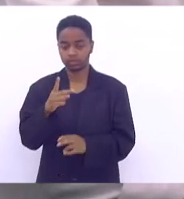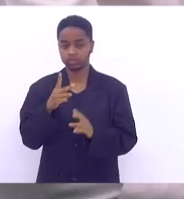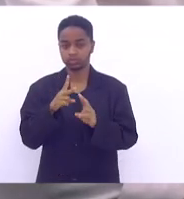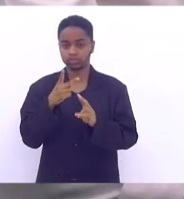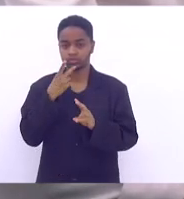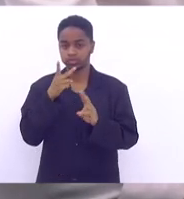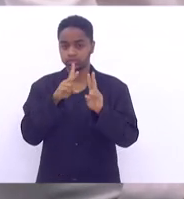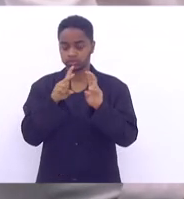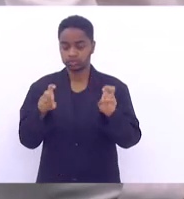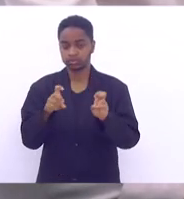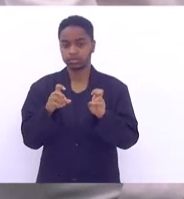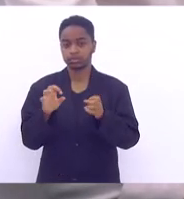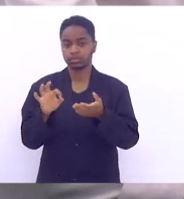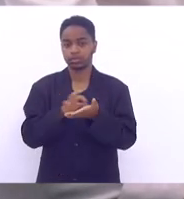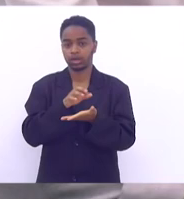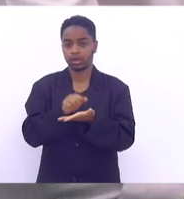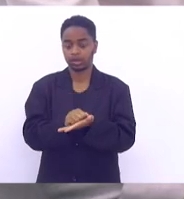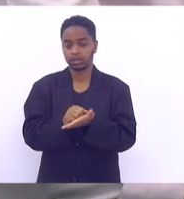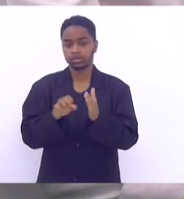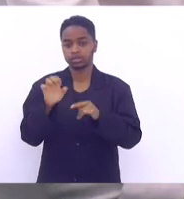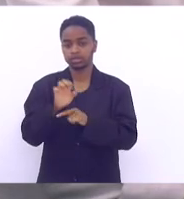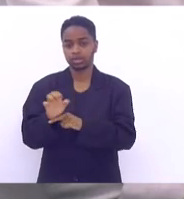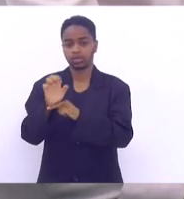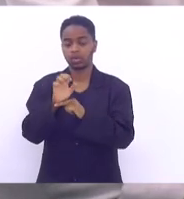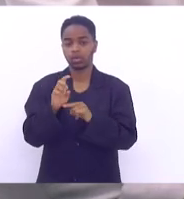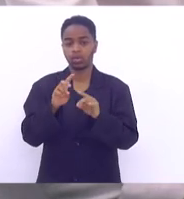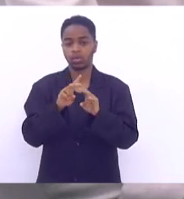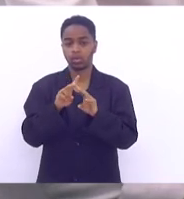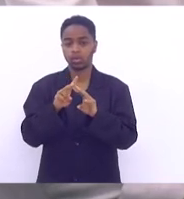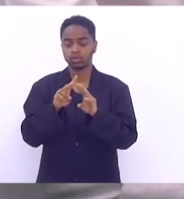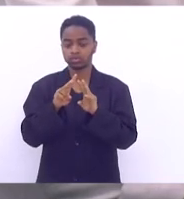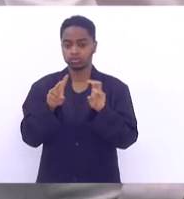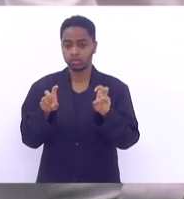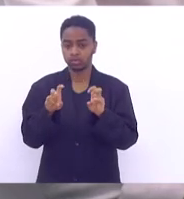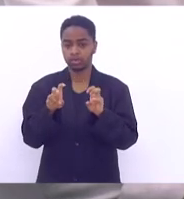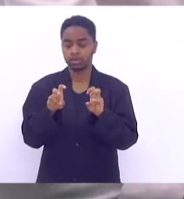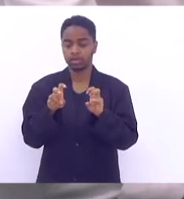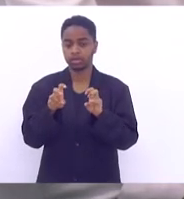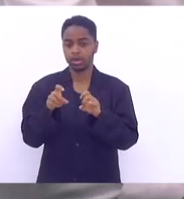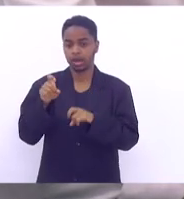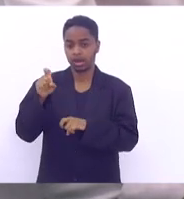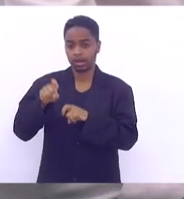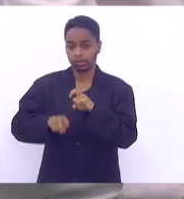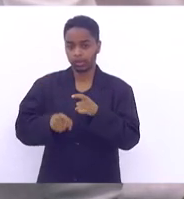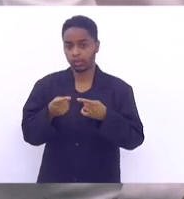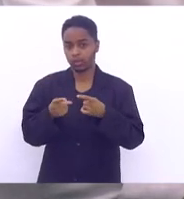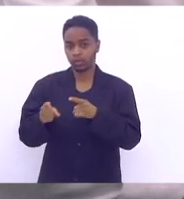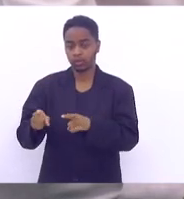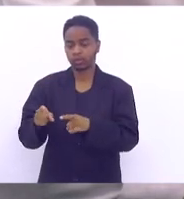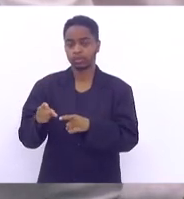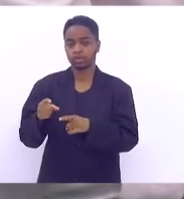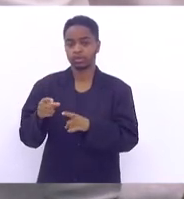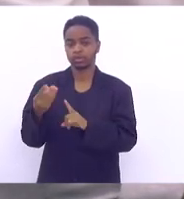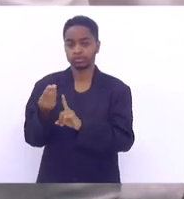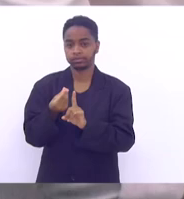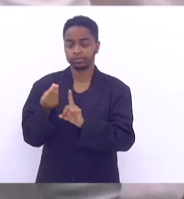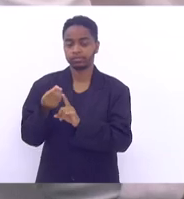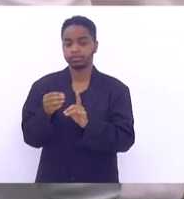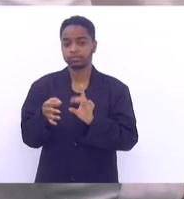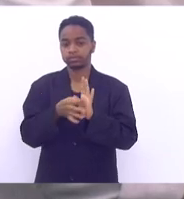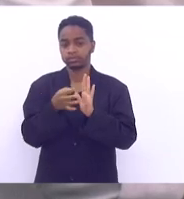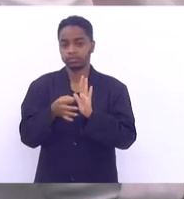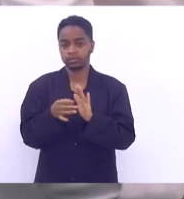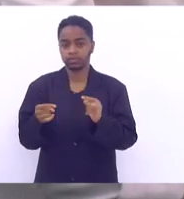do Cadastro Estadual de Informações para o Combate ao Abuso Sexual contra Vulneráveis no âmbito do Estado do Rio de Janeiro. Parecer é pela